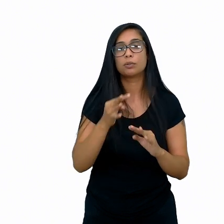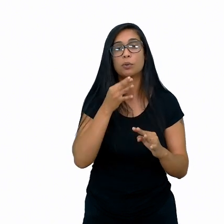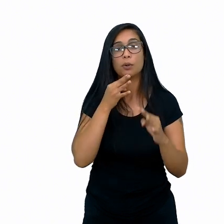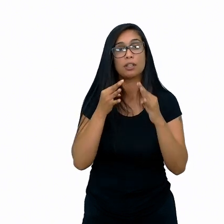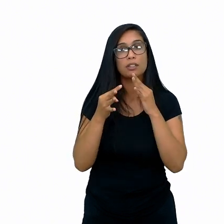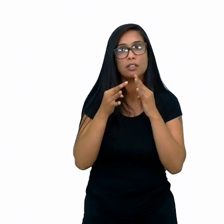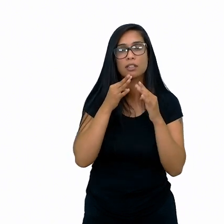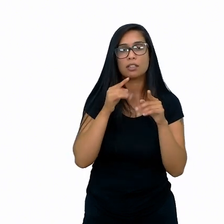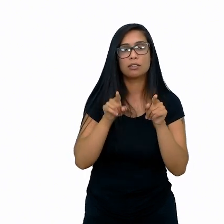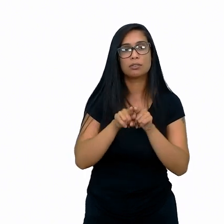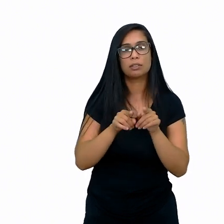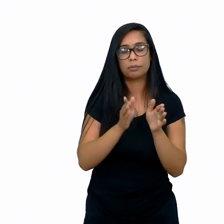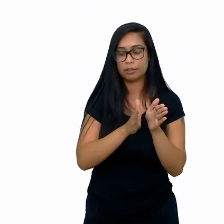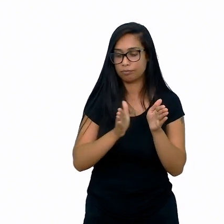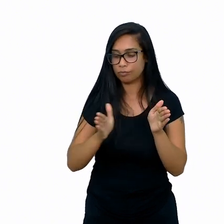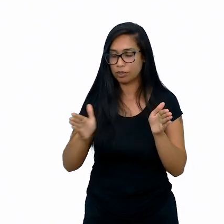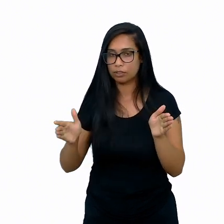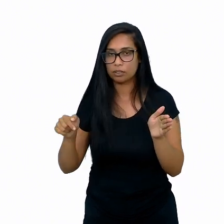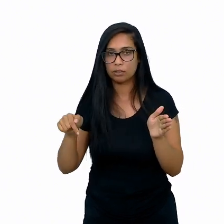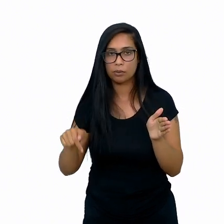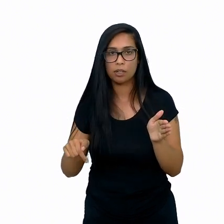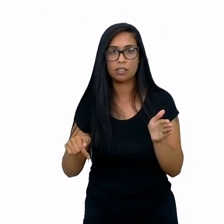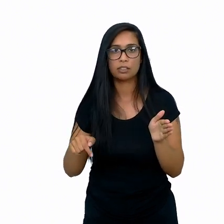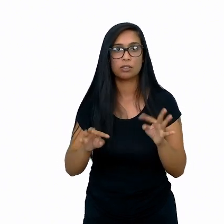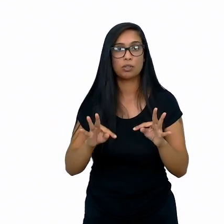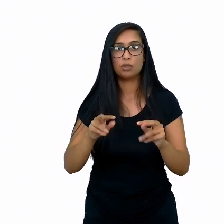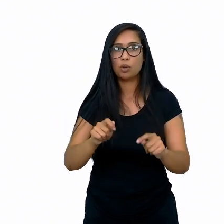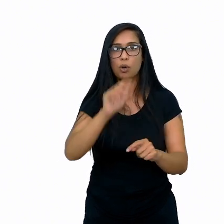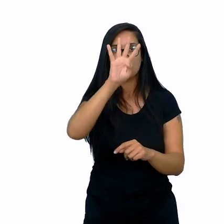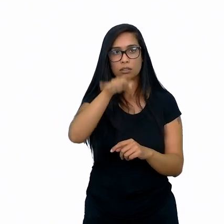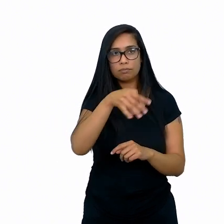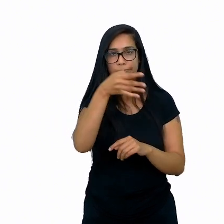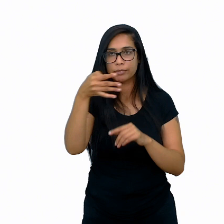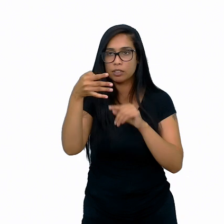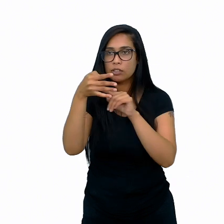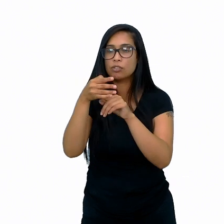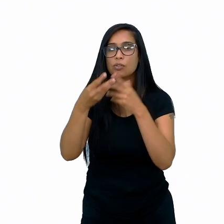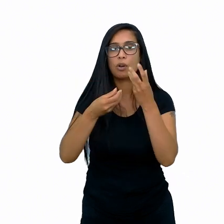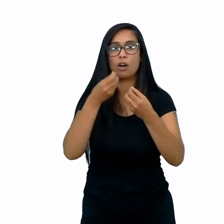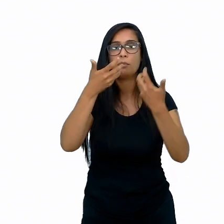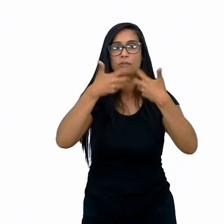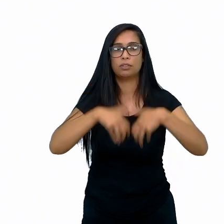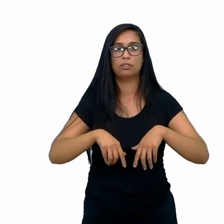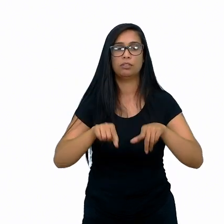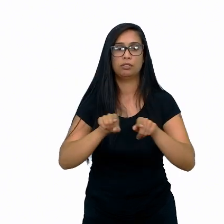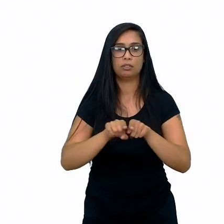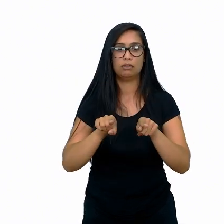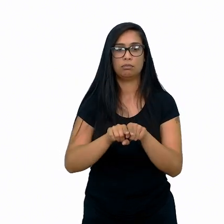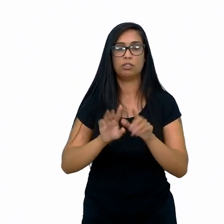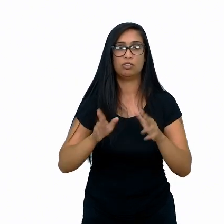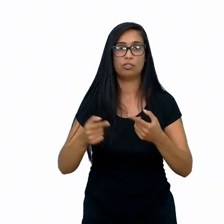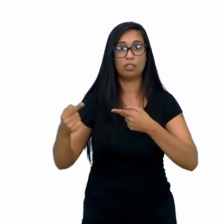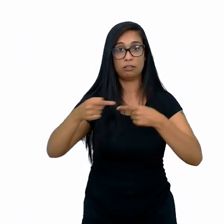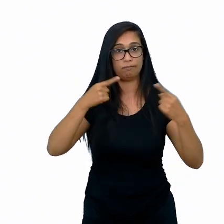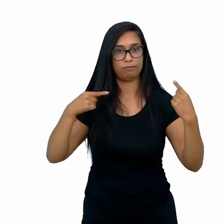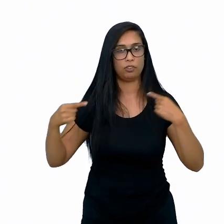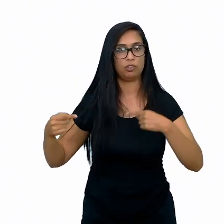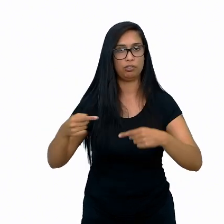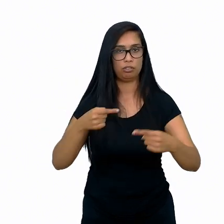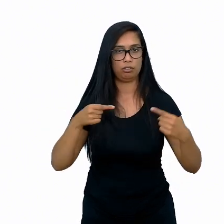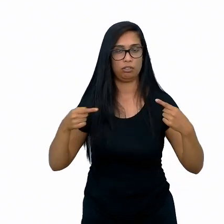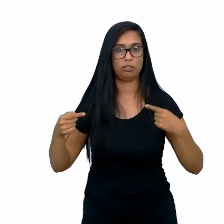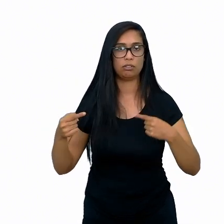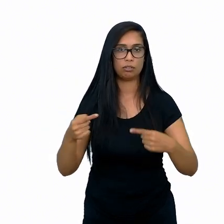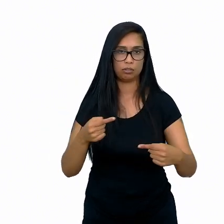a sequência, todo o panorama da sequência. Nós discutimos 2 aulas da